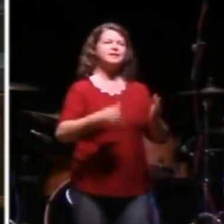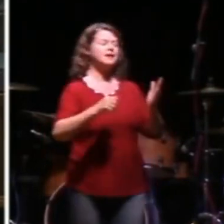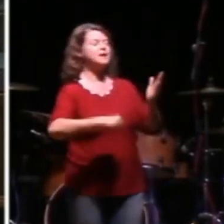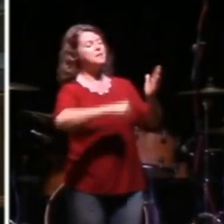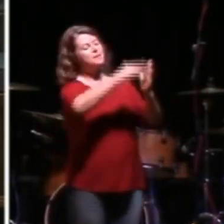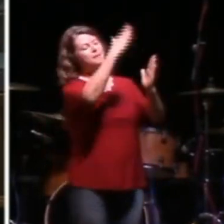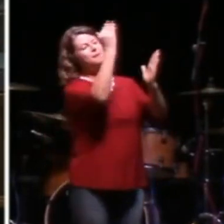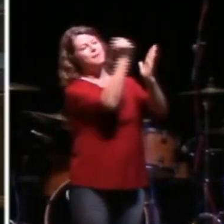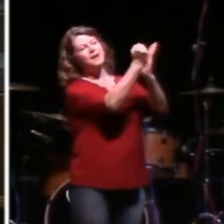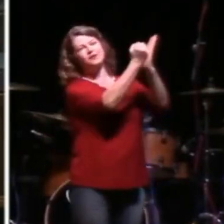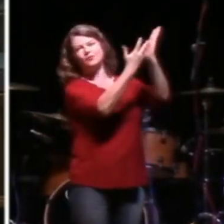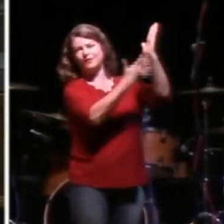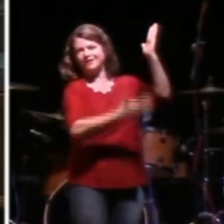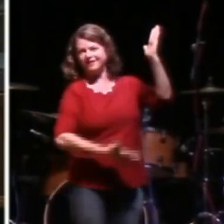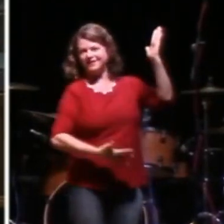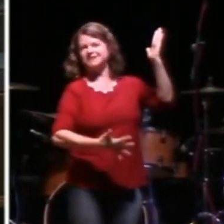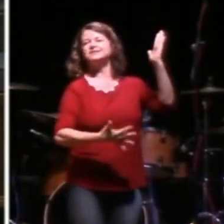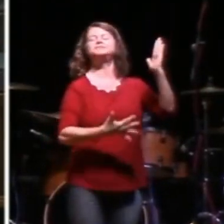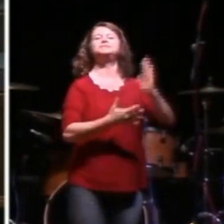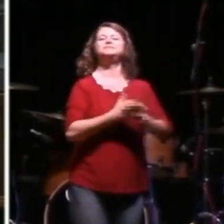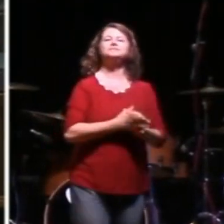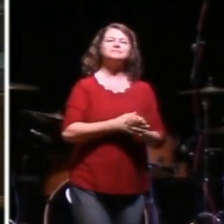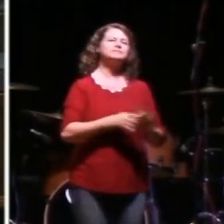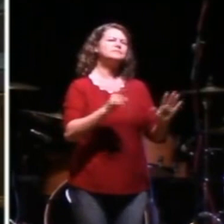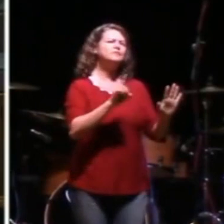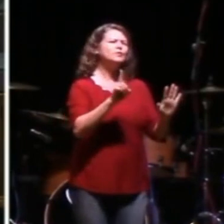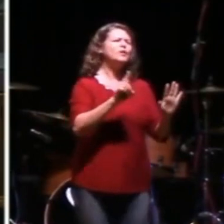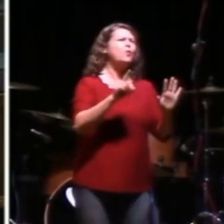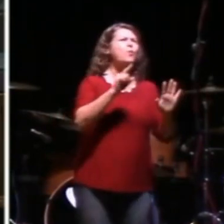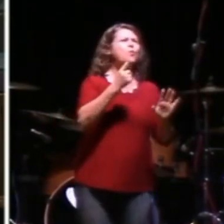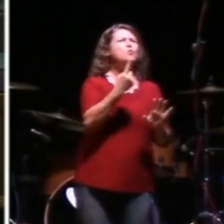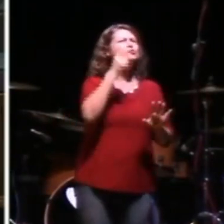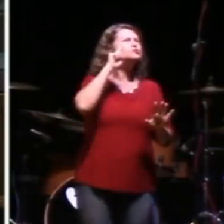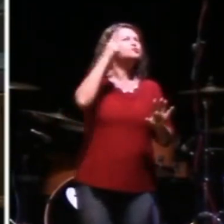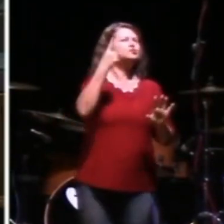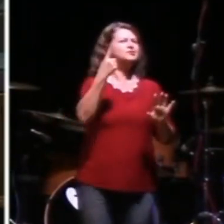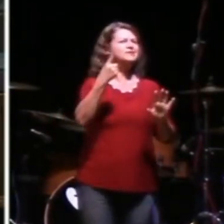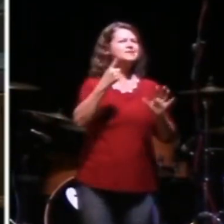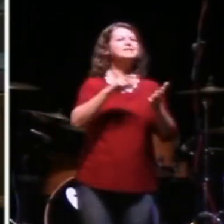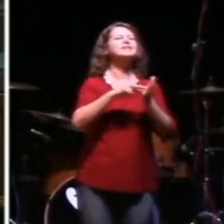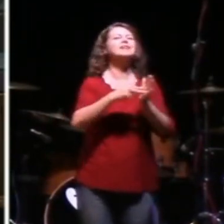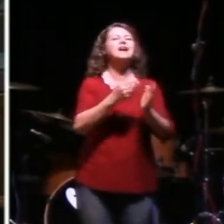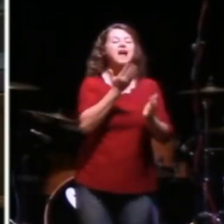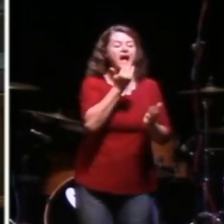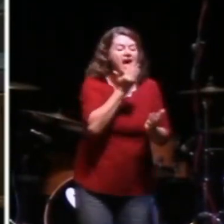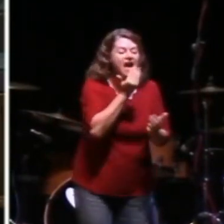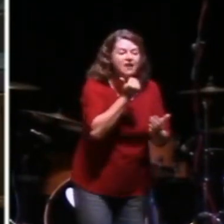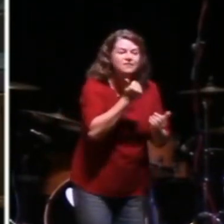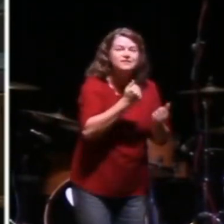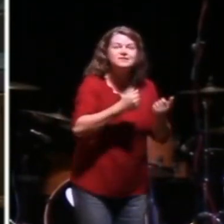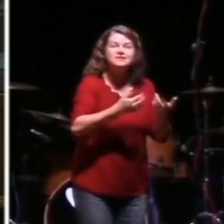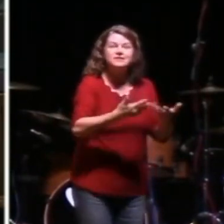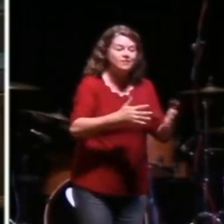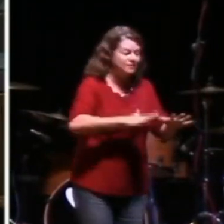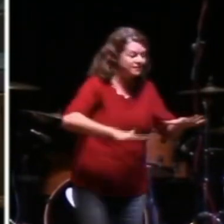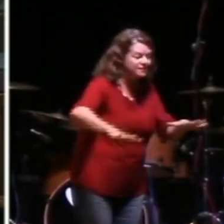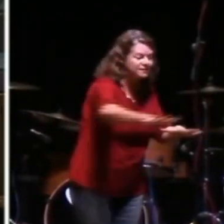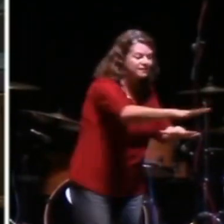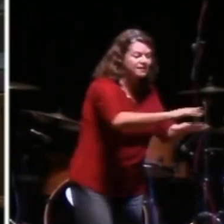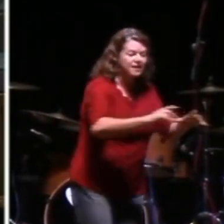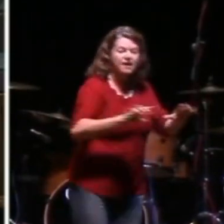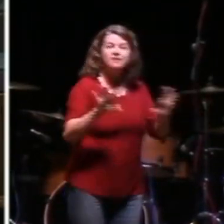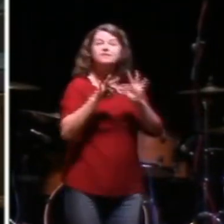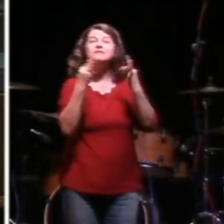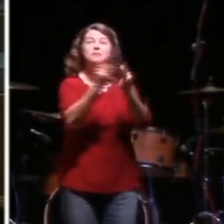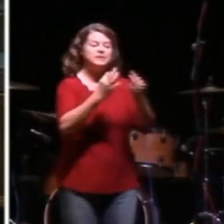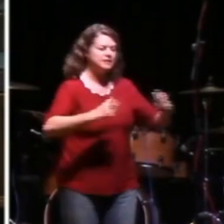é sempre lembrada num dia mas a páscoa não é um dia paz para uma refeição que a família celebrava quando